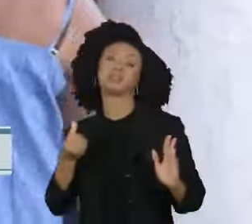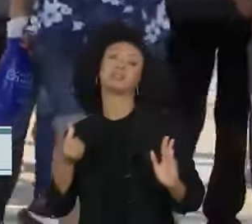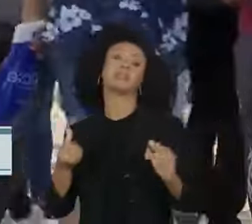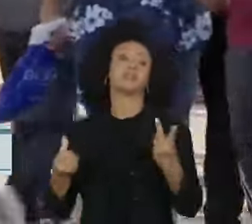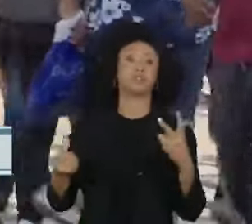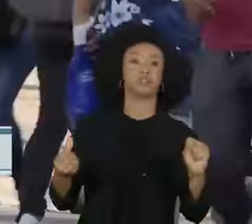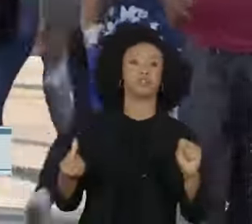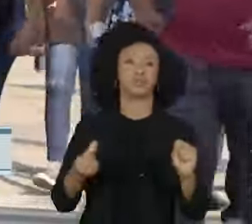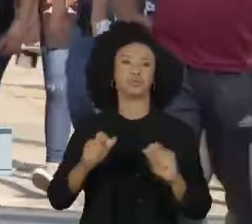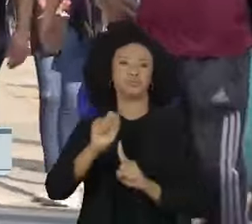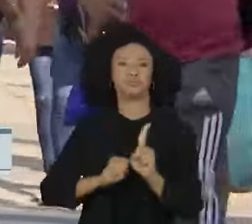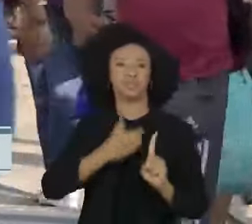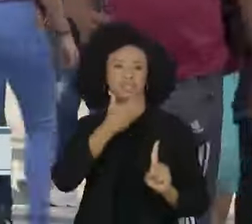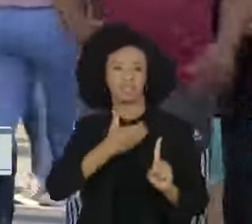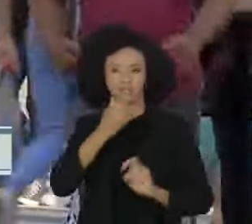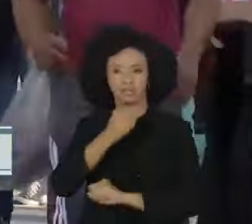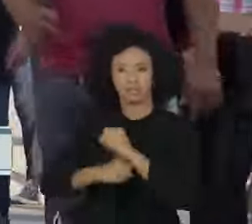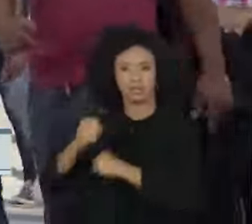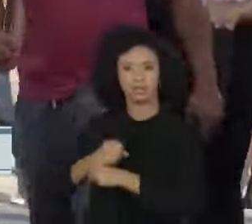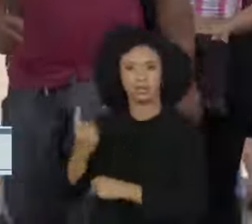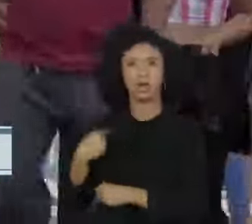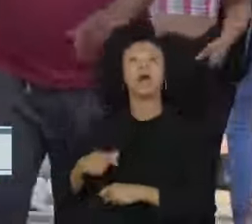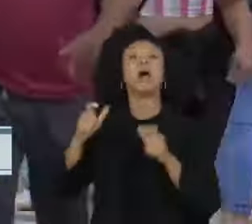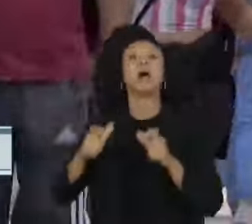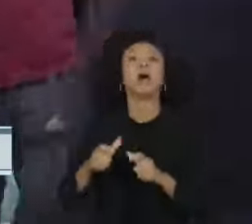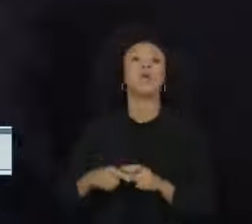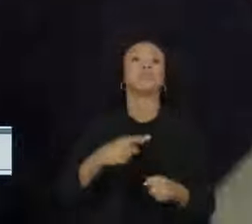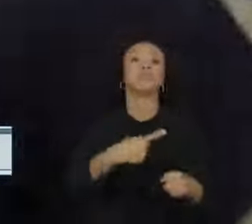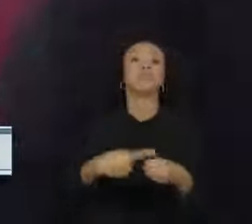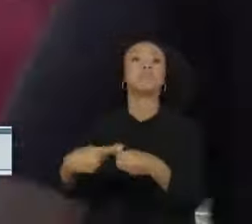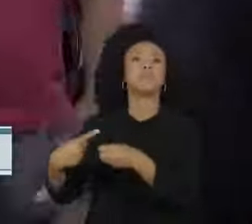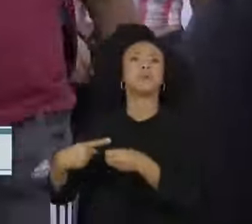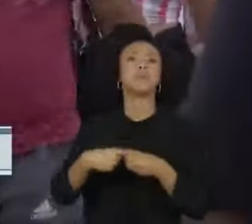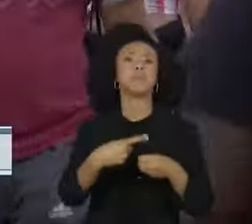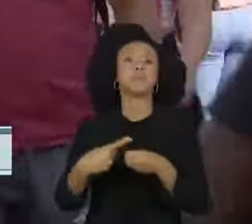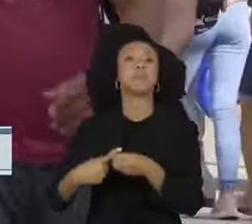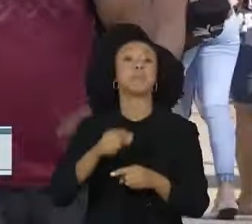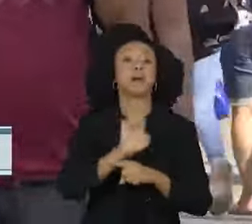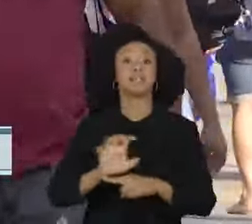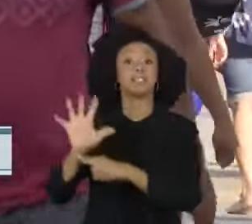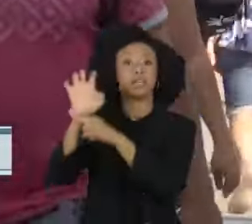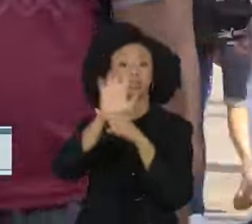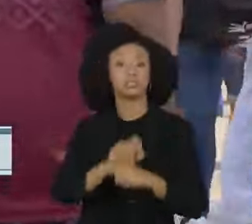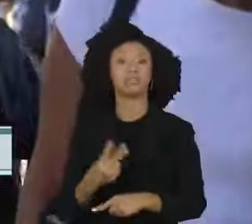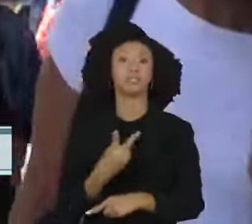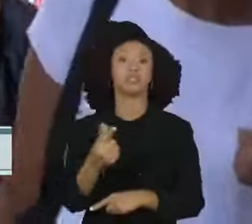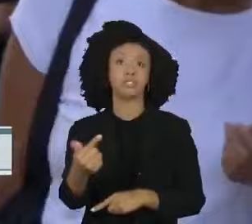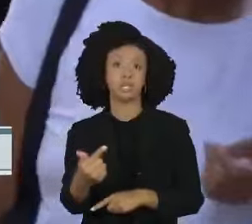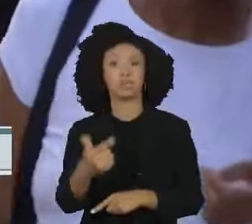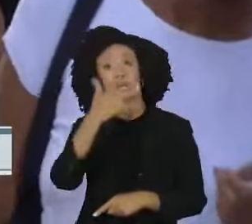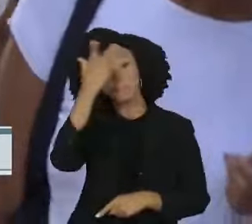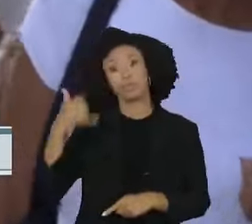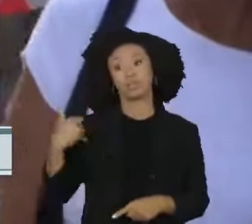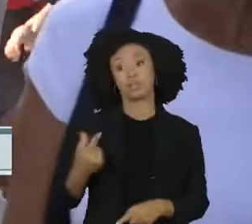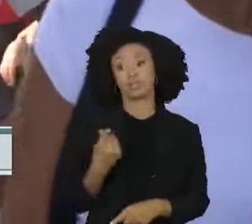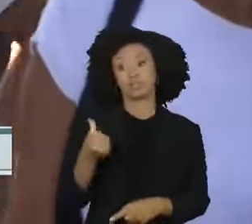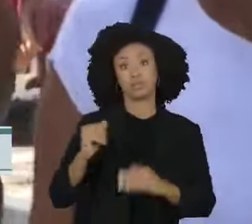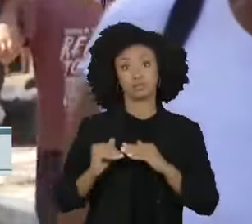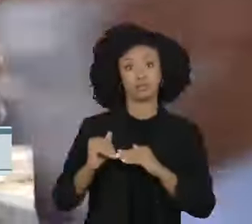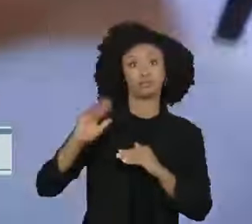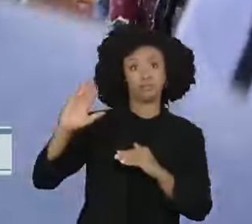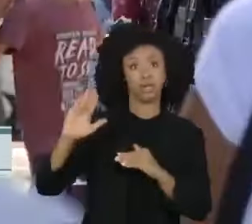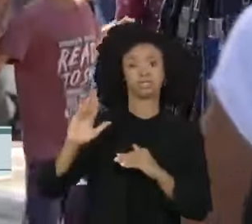2023 nas 27 unidades da Federação com pessoas a partir de 16 anos seguindo a amostra